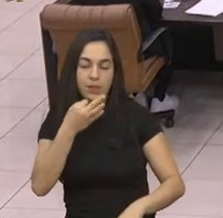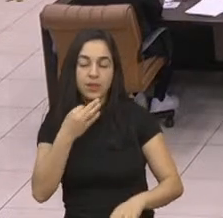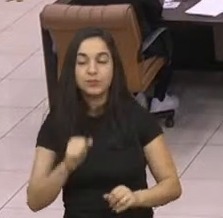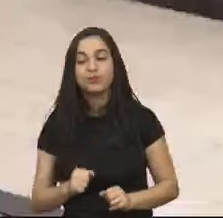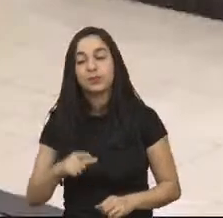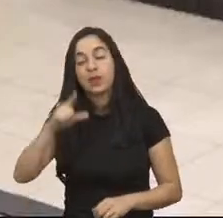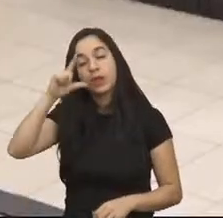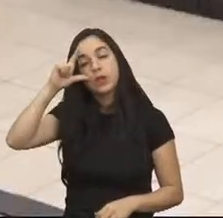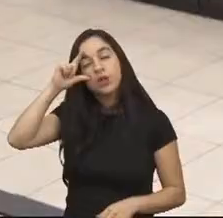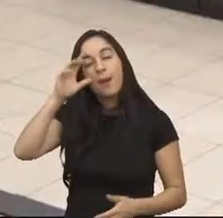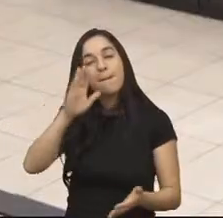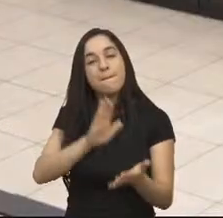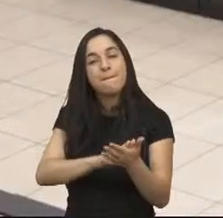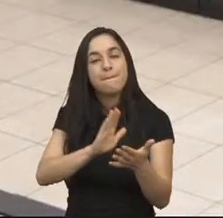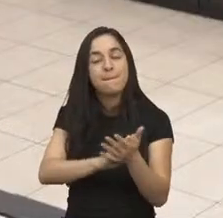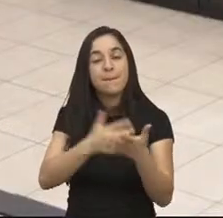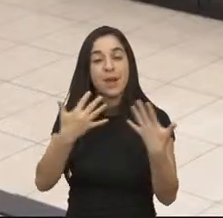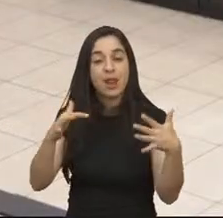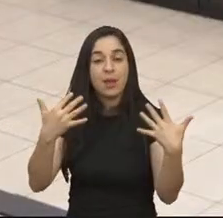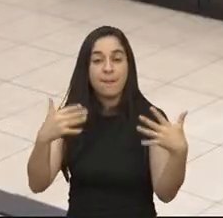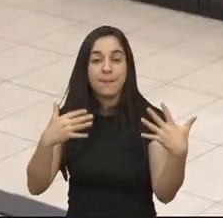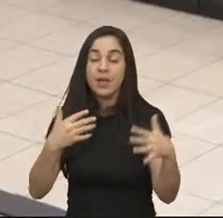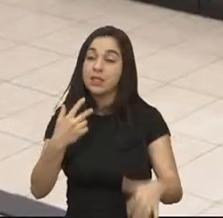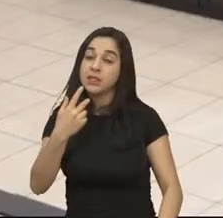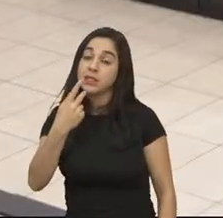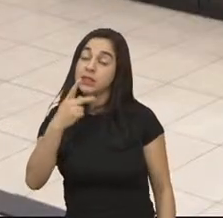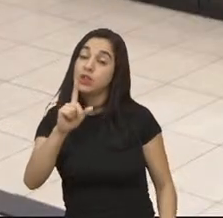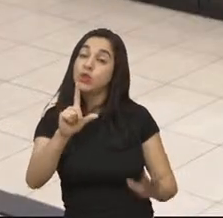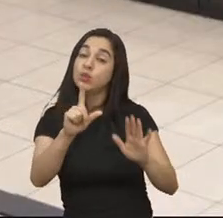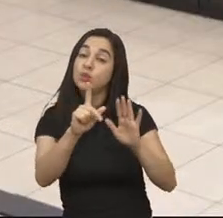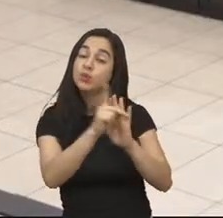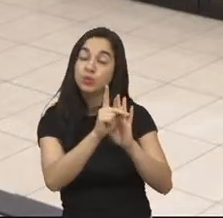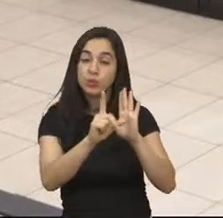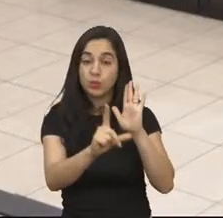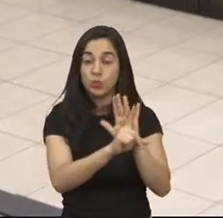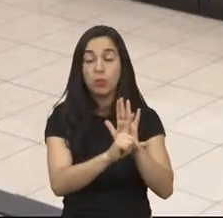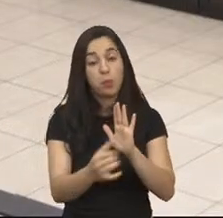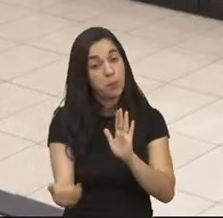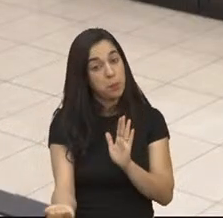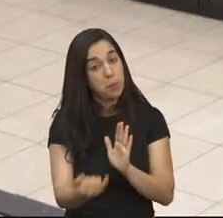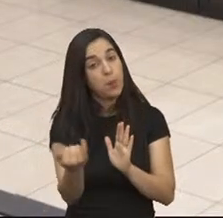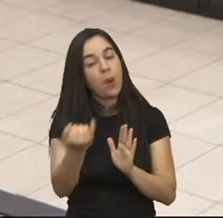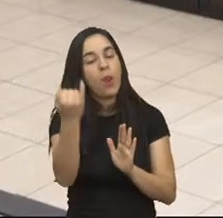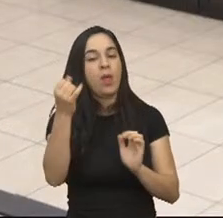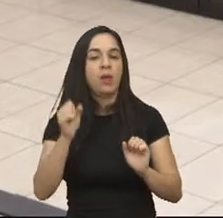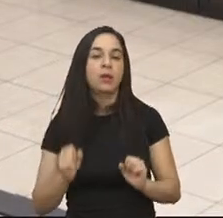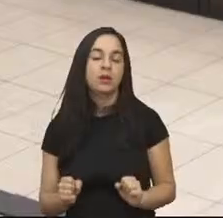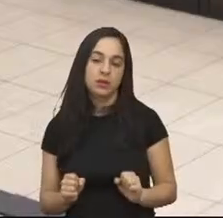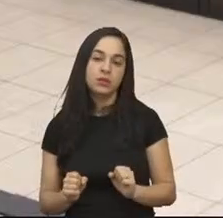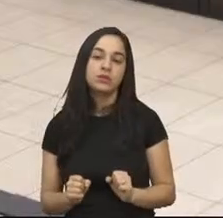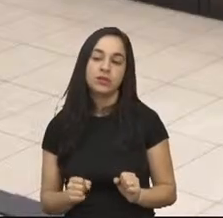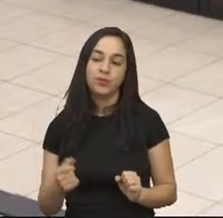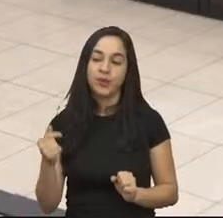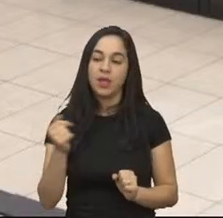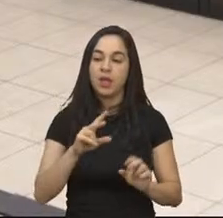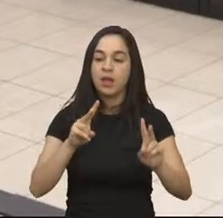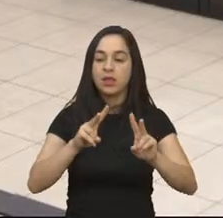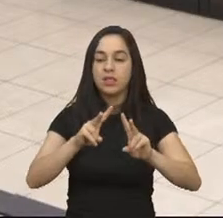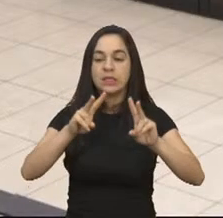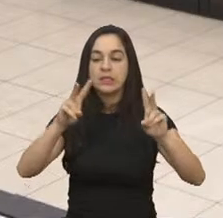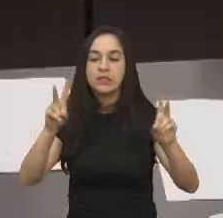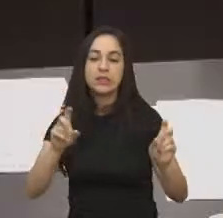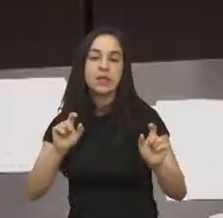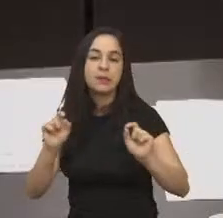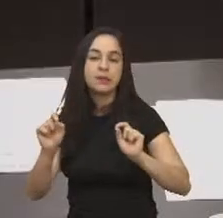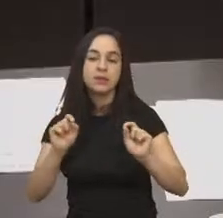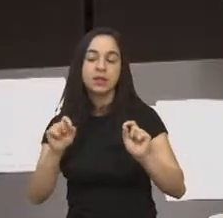quero parabenizá-lo pela importância do PL. E esse tema ele